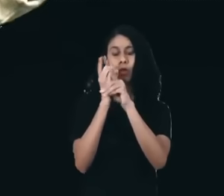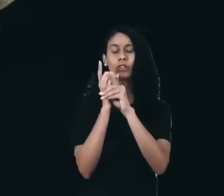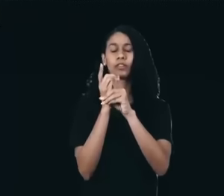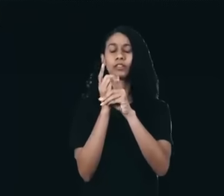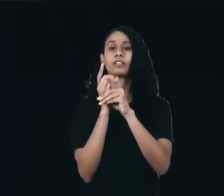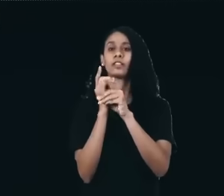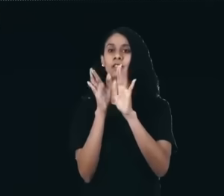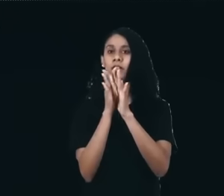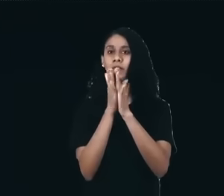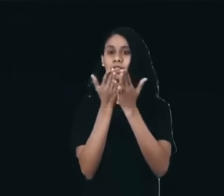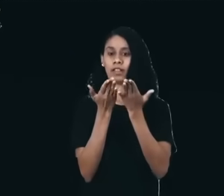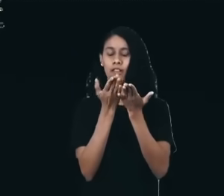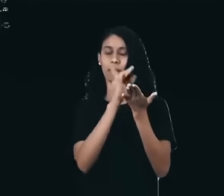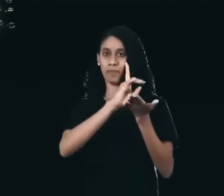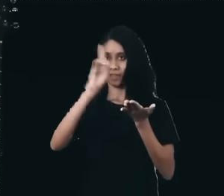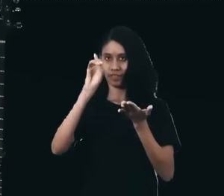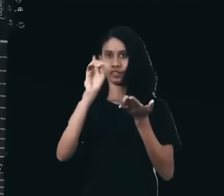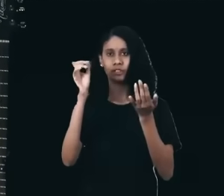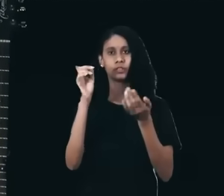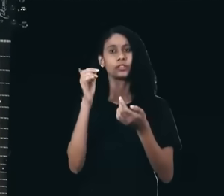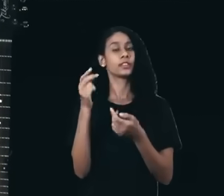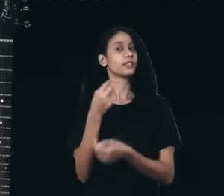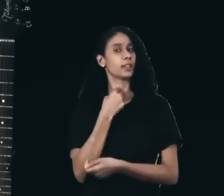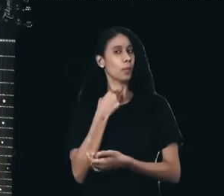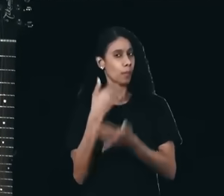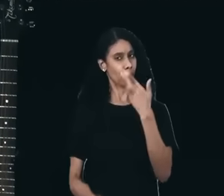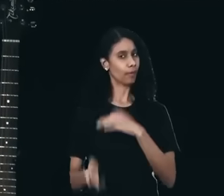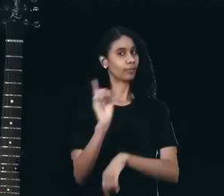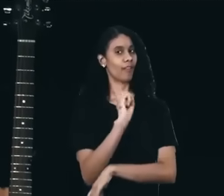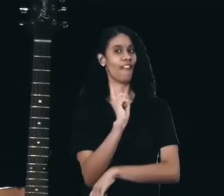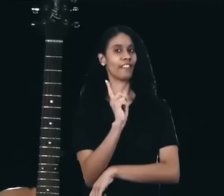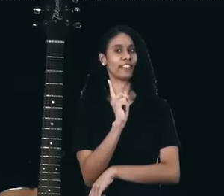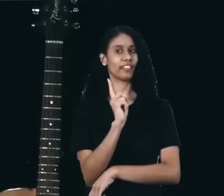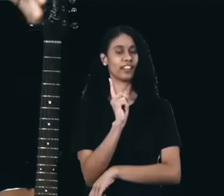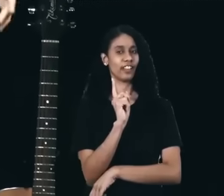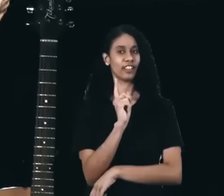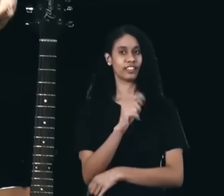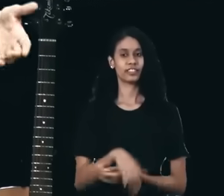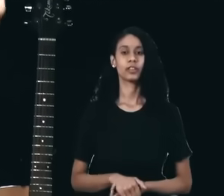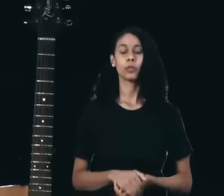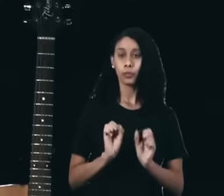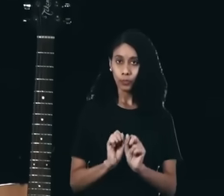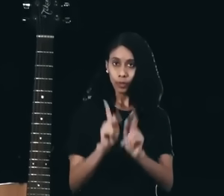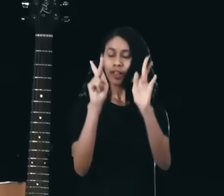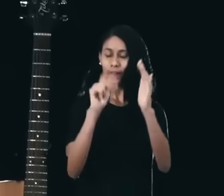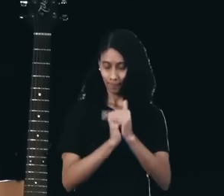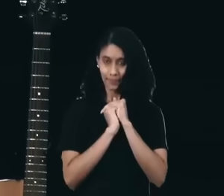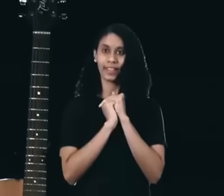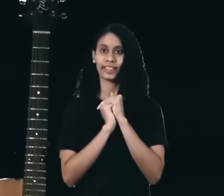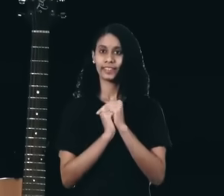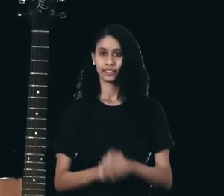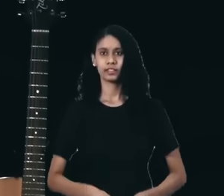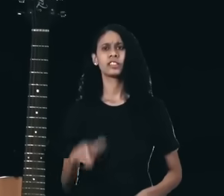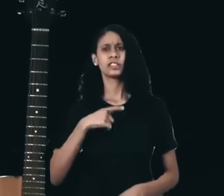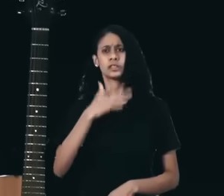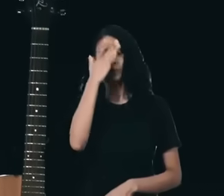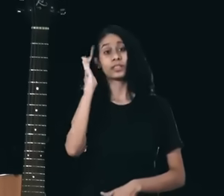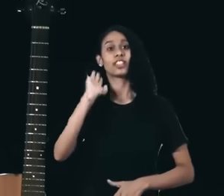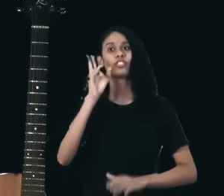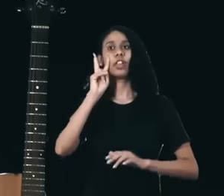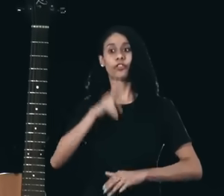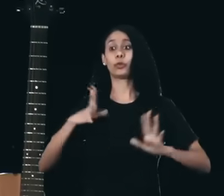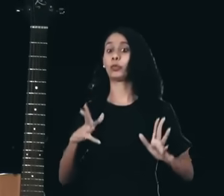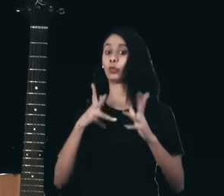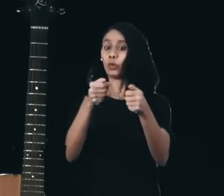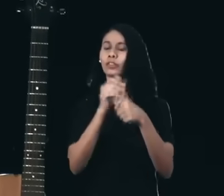Deus. E você não pode perder e não deixar nenhuma passar na sua lista. Amém, gente? Amém. Tem alguém aqui que já assistiu